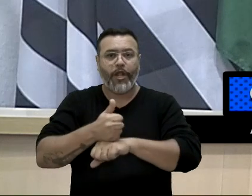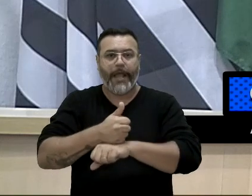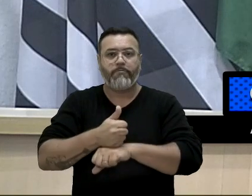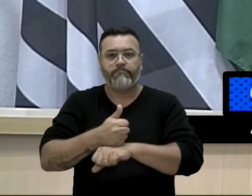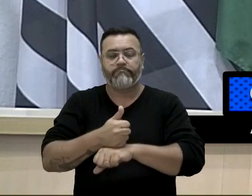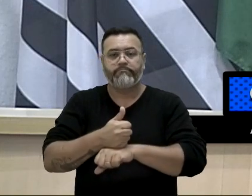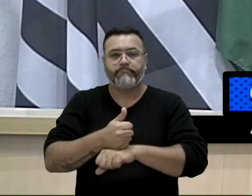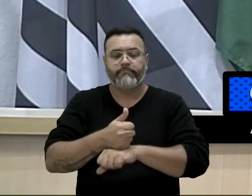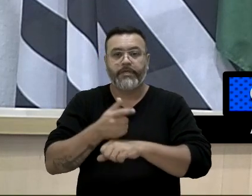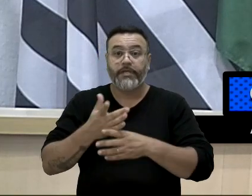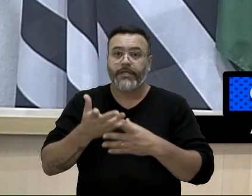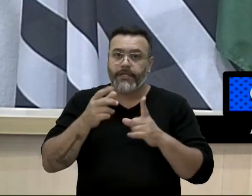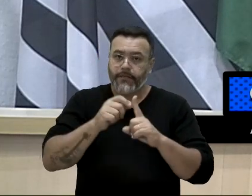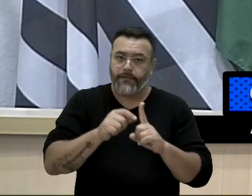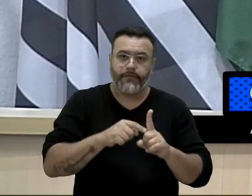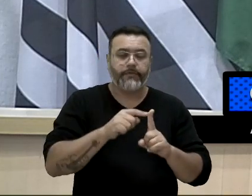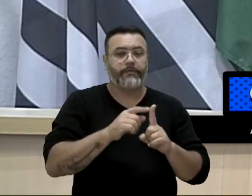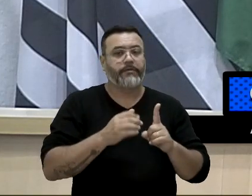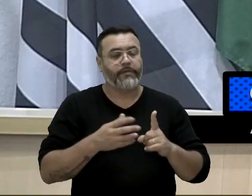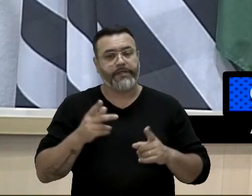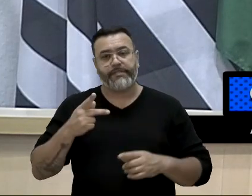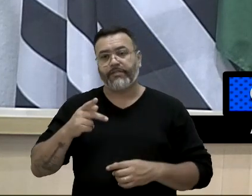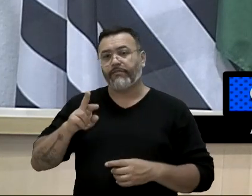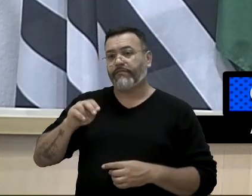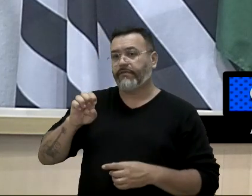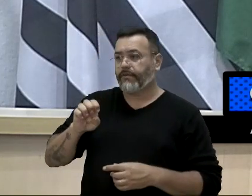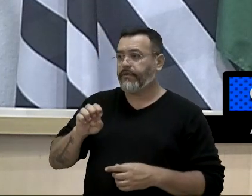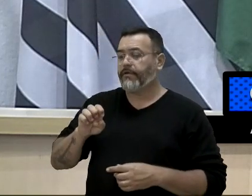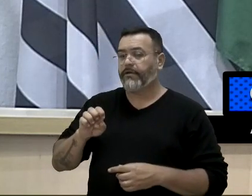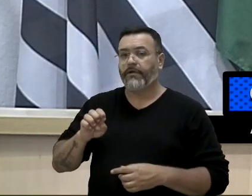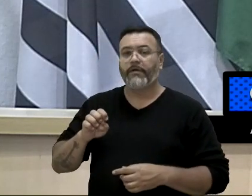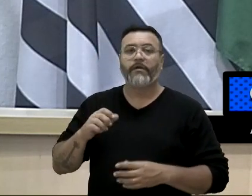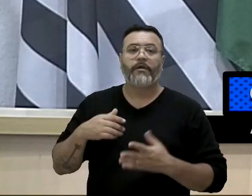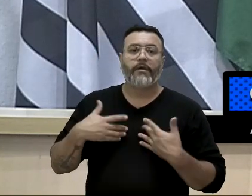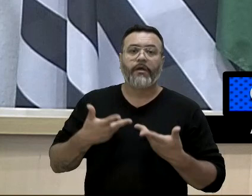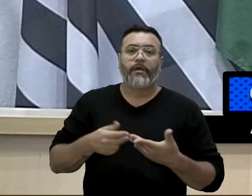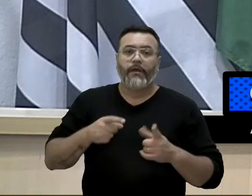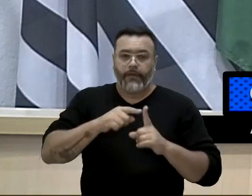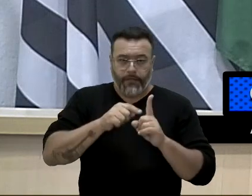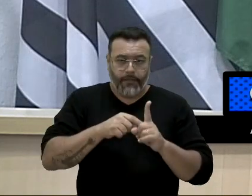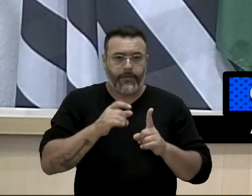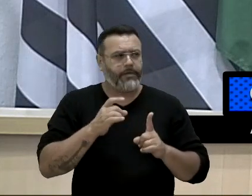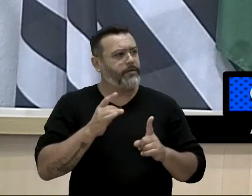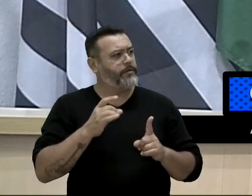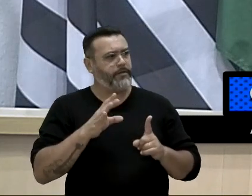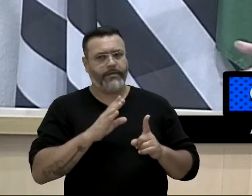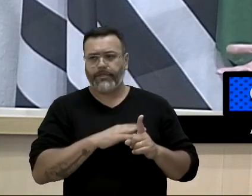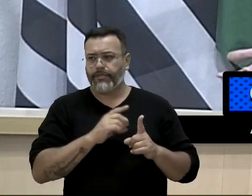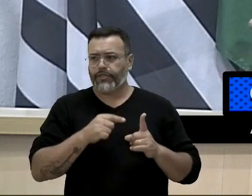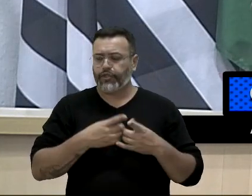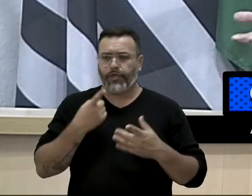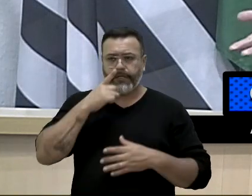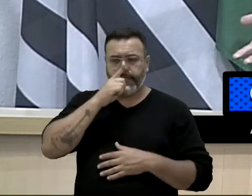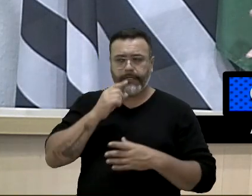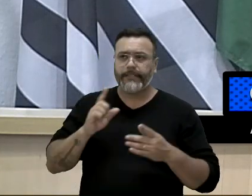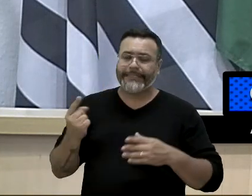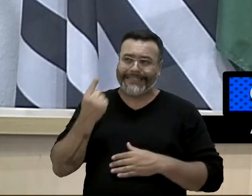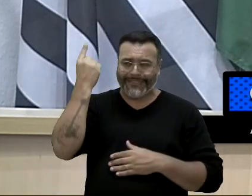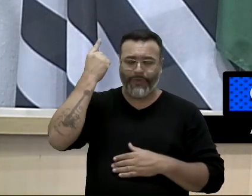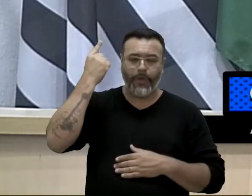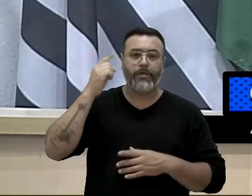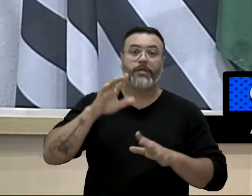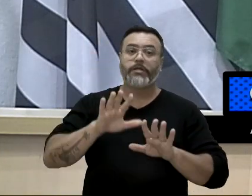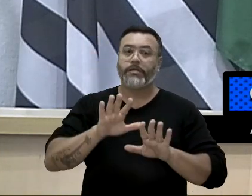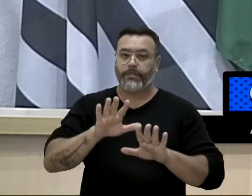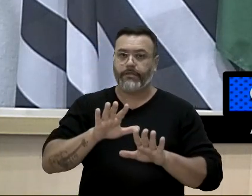Durante todo o pré-natal, né, não só, claro, você vai falar assim, mas Simone, você faz mais pré-natal de alto risco. Então, normalmente, essas